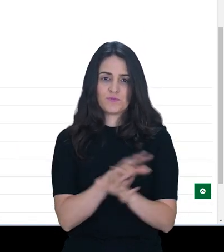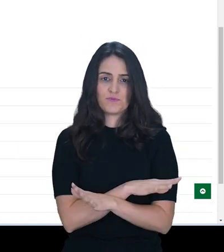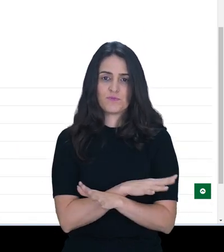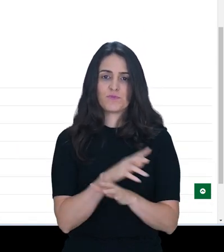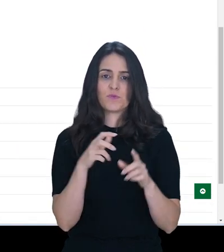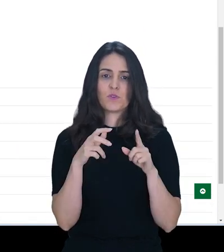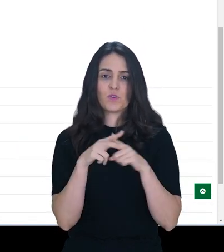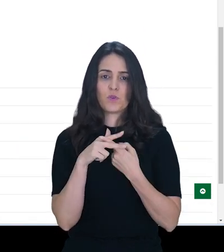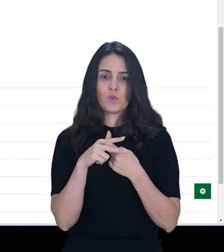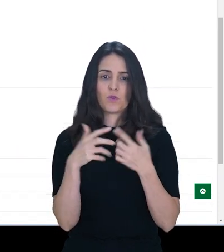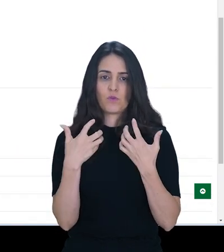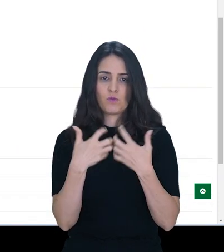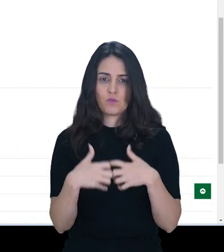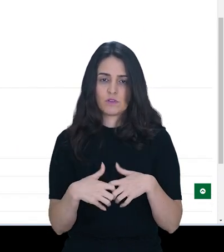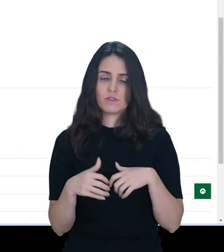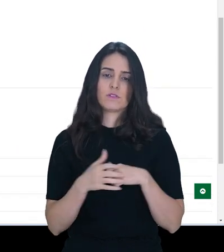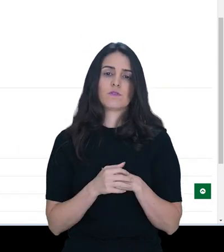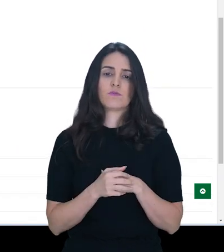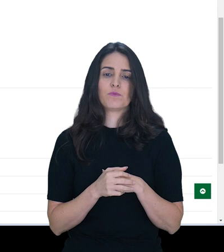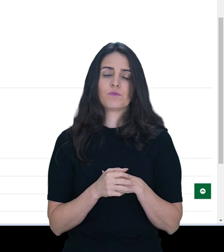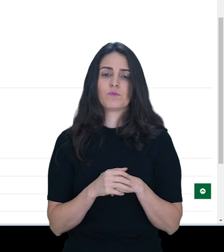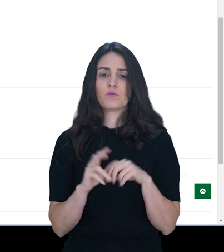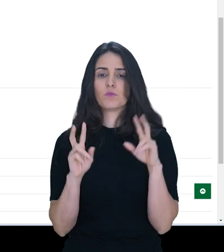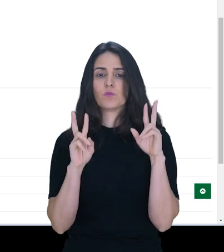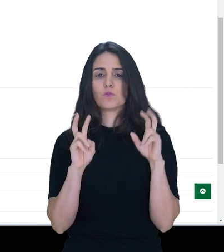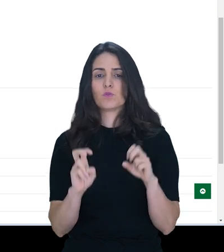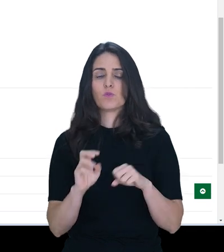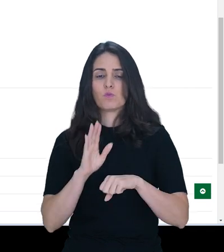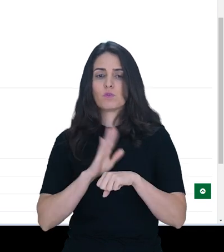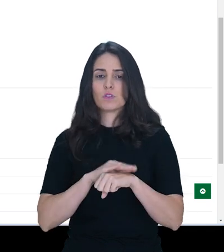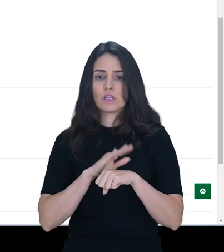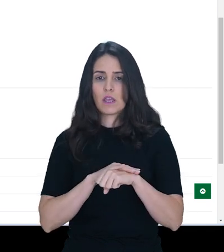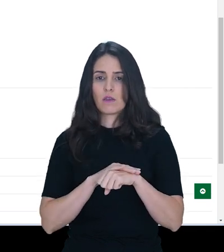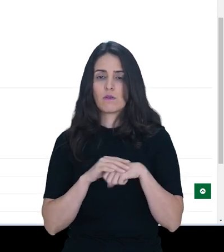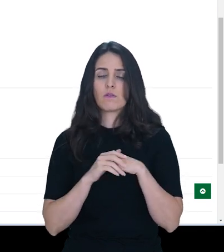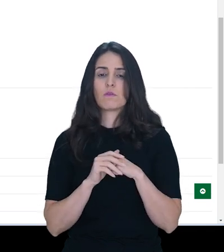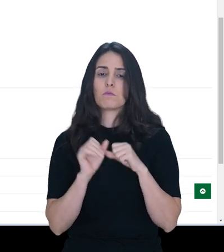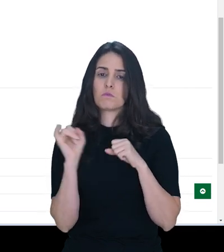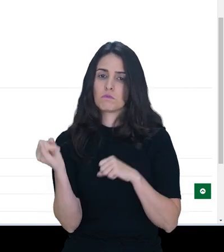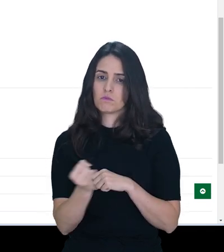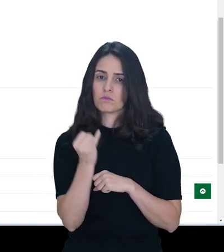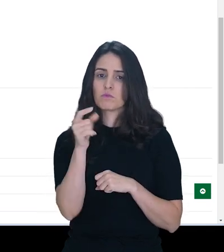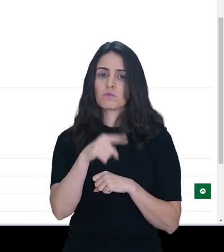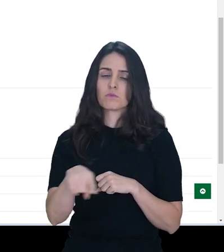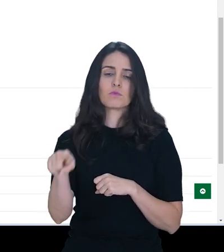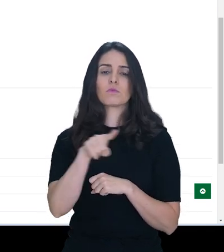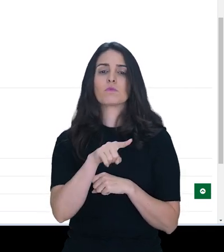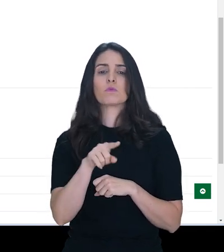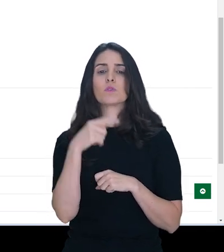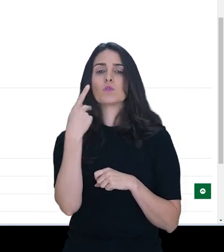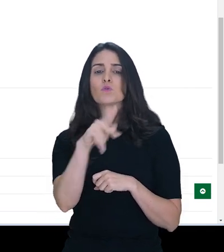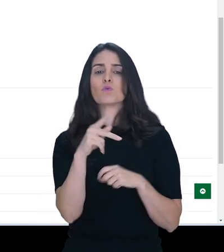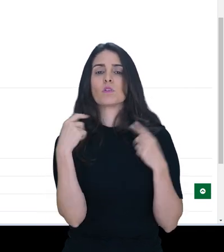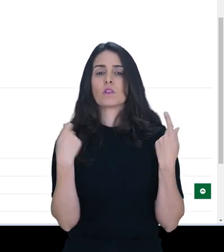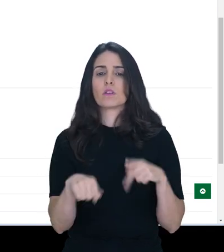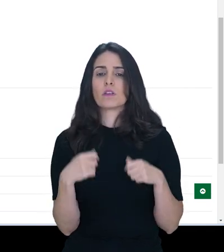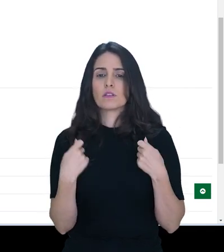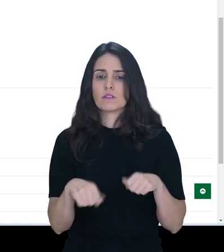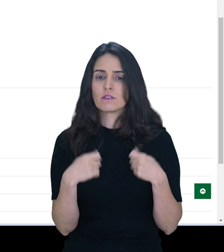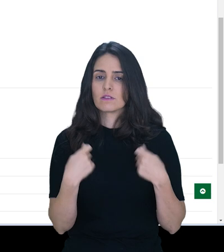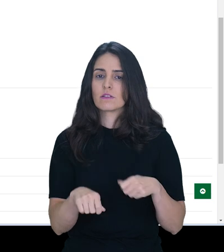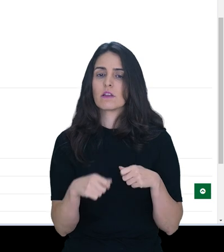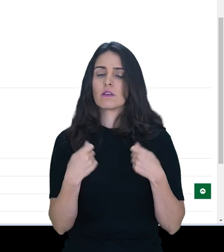primeira configuração aqui. Com relação à disponibilidade, é importante também você, se for a sua